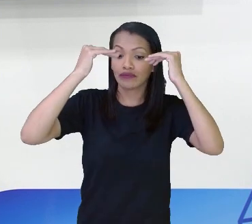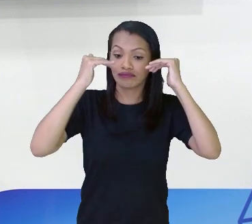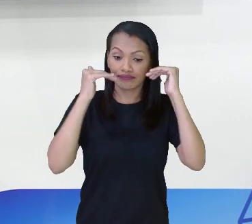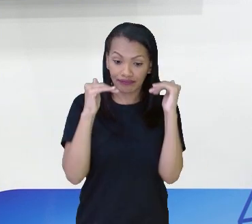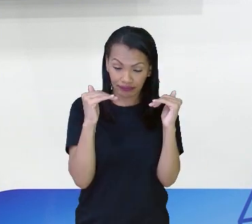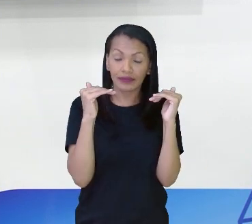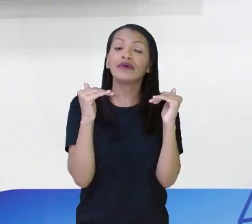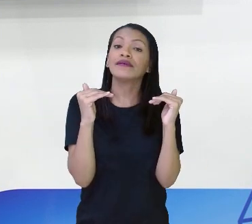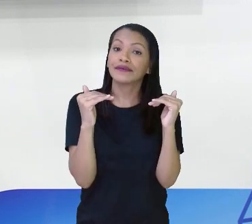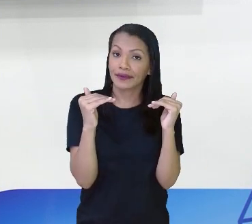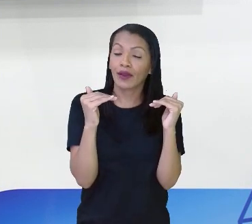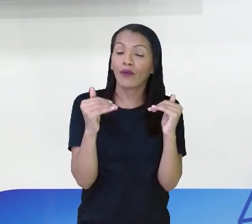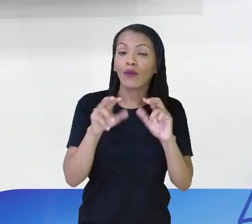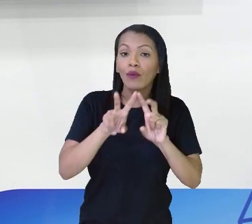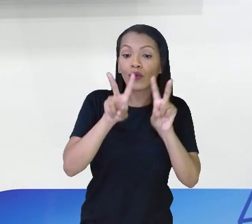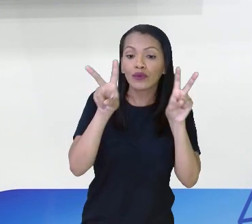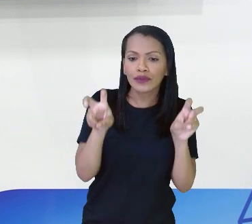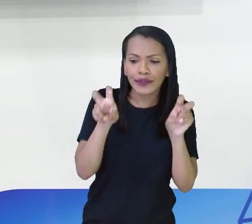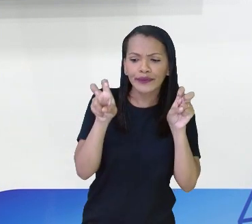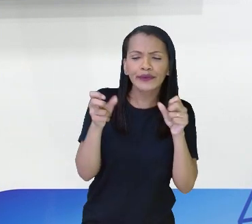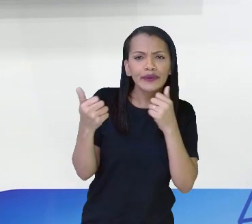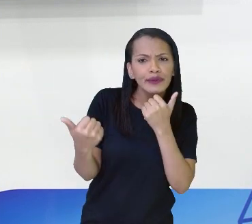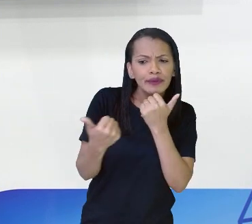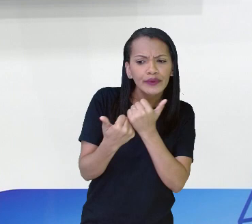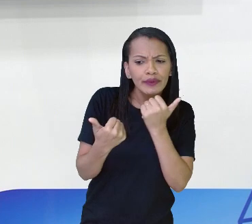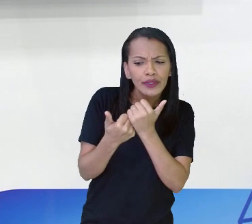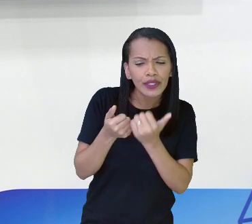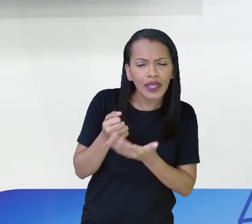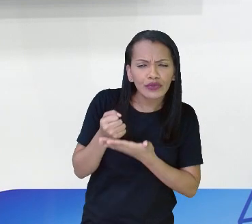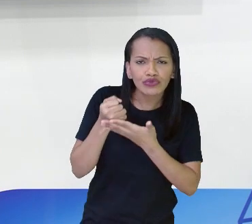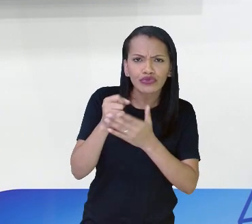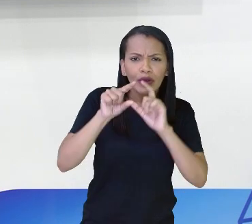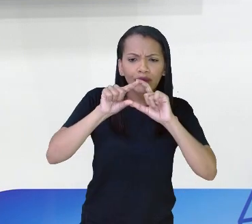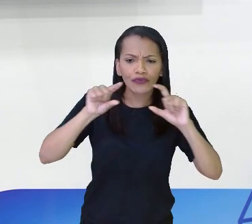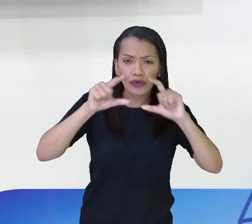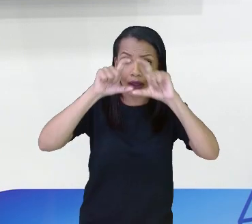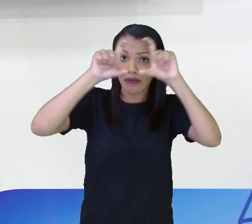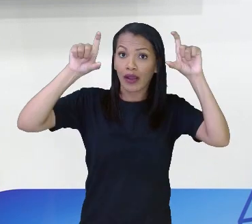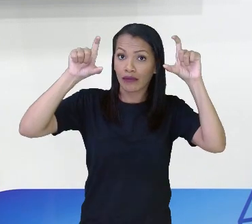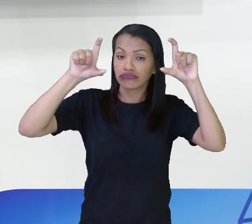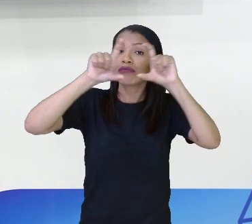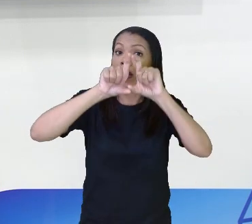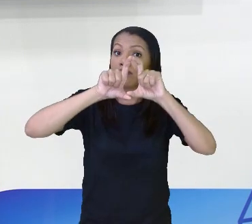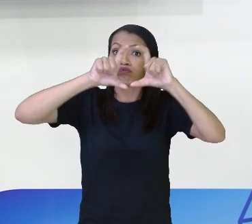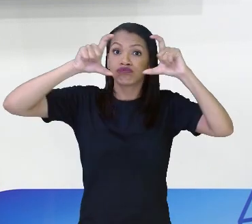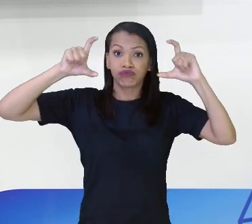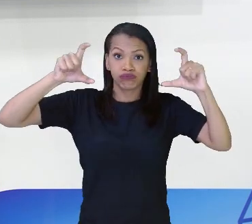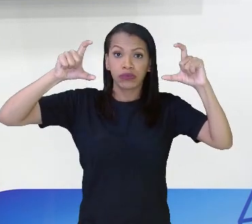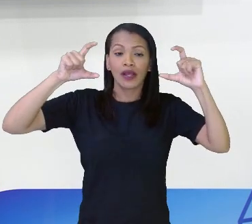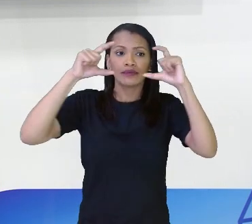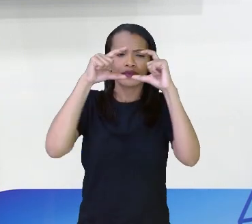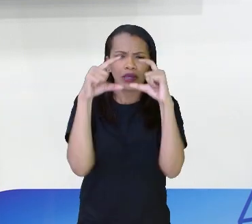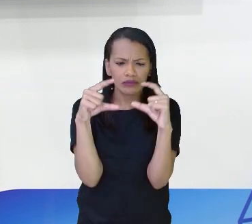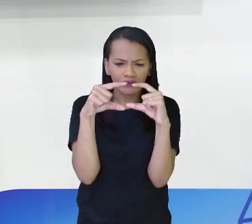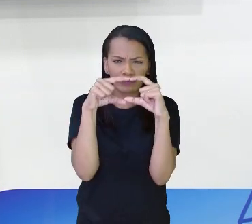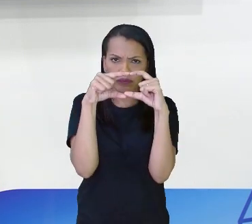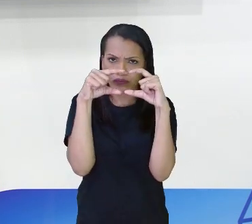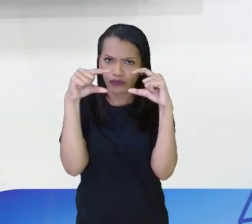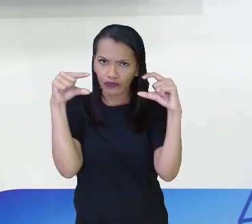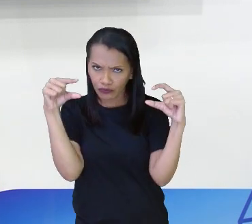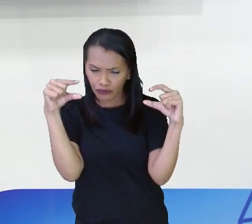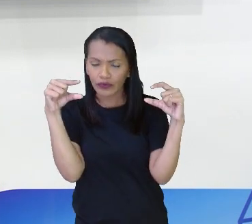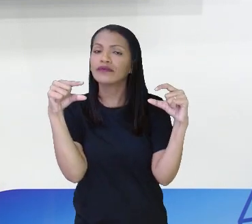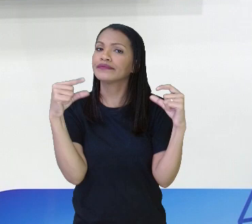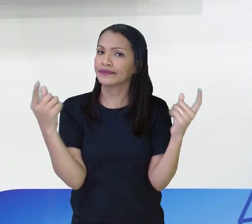título auxiliar. A letra não é tão grande quanto o título principal, mas é maior do que o corpo da